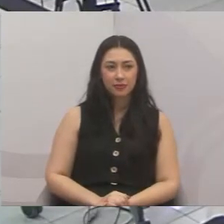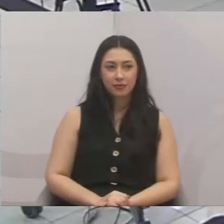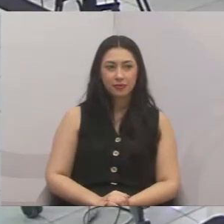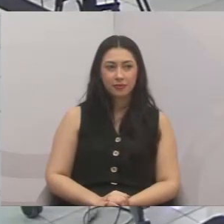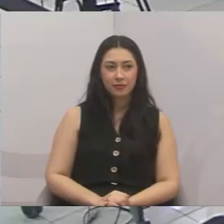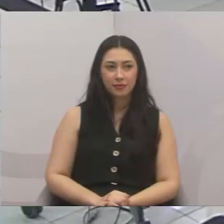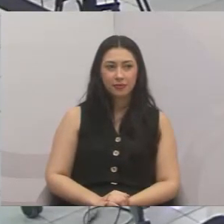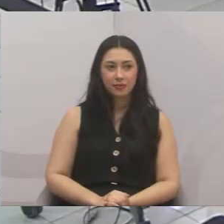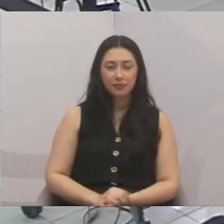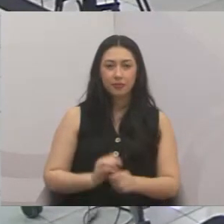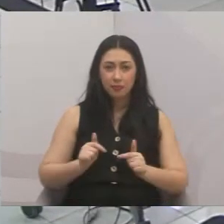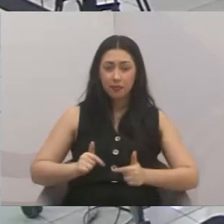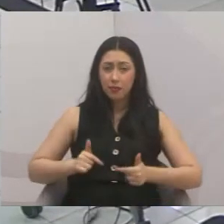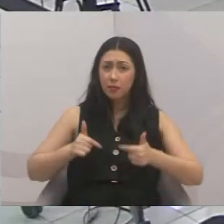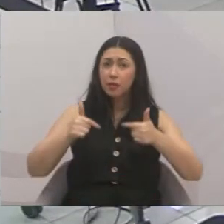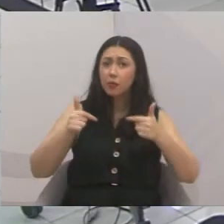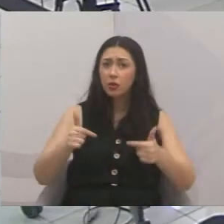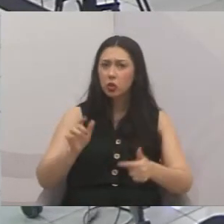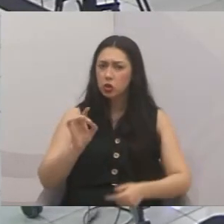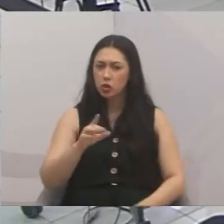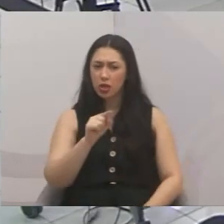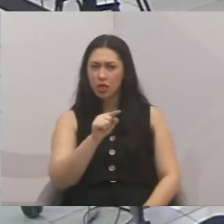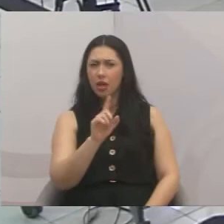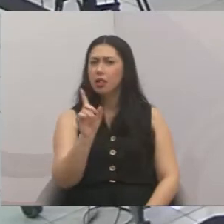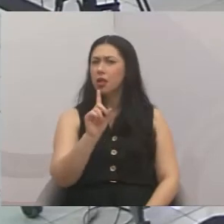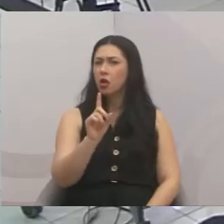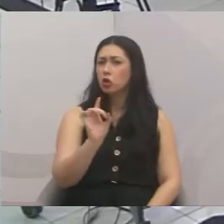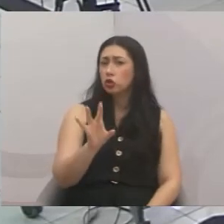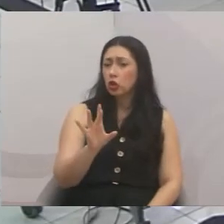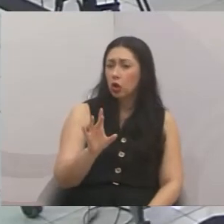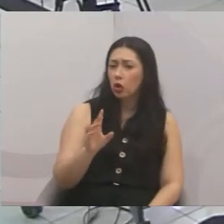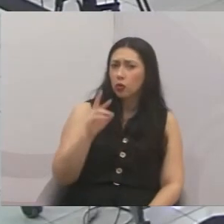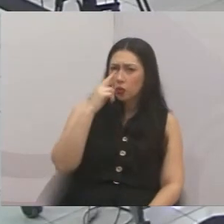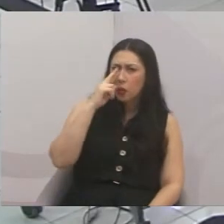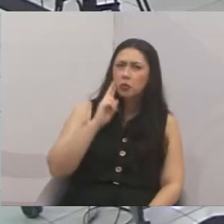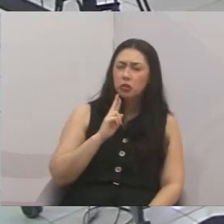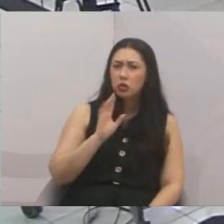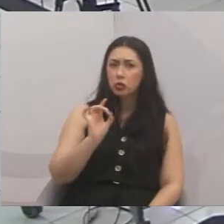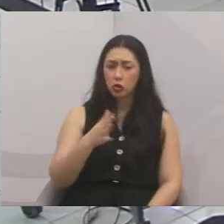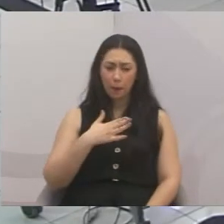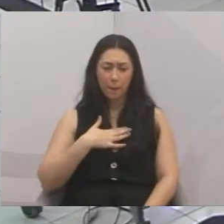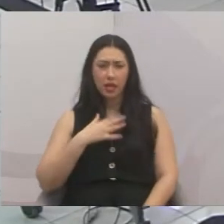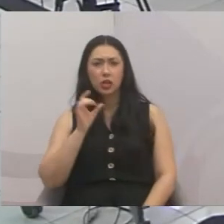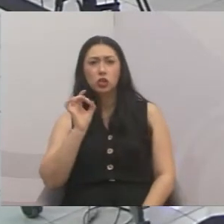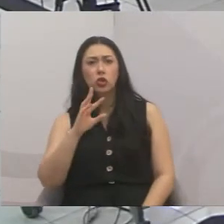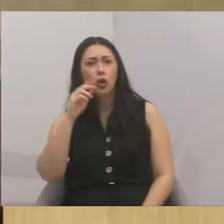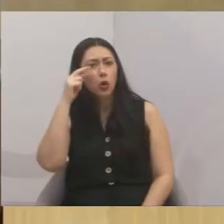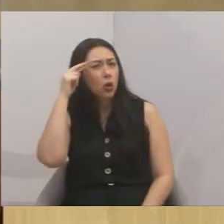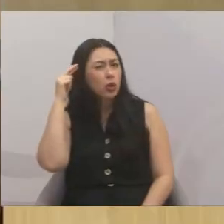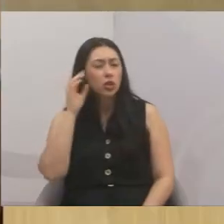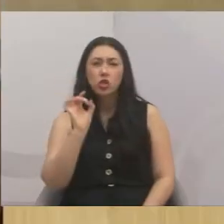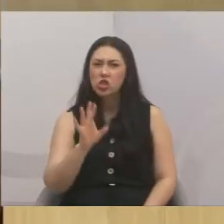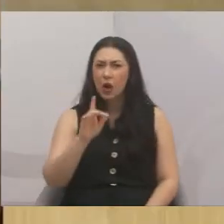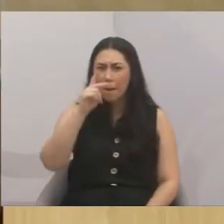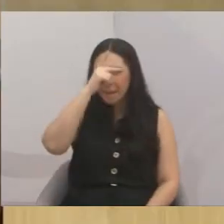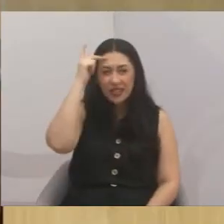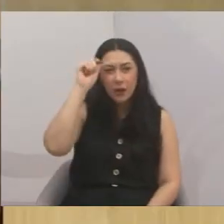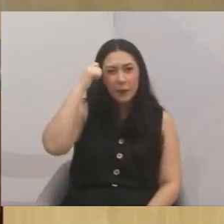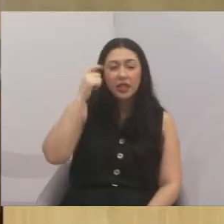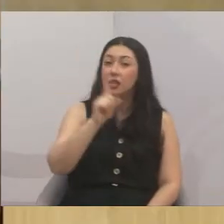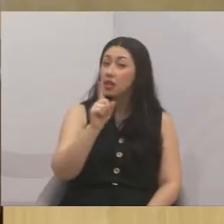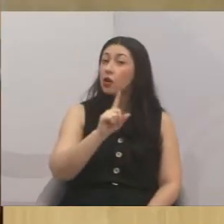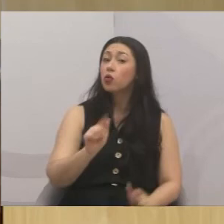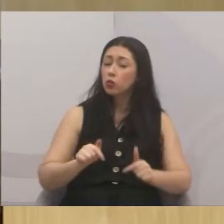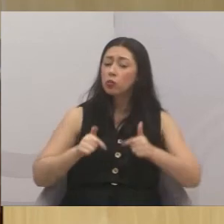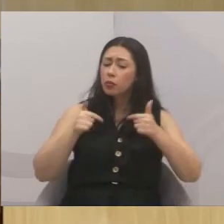E essa é uma luta que não é só da Gislaine, não é do vereador Rogério Timóteo, não é minha, não é do vereador Roninha, que somos negros. É uma luta de todos